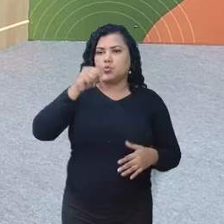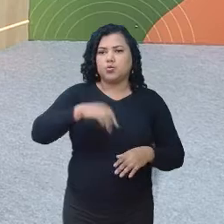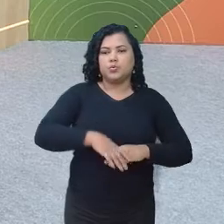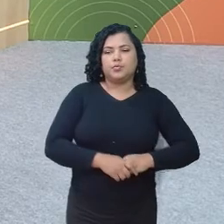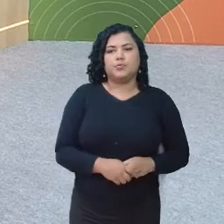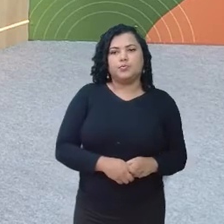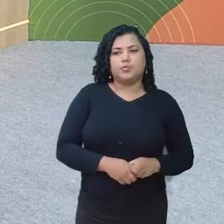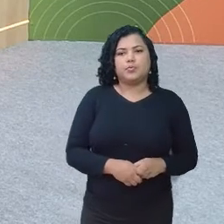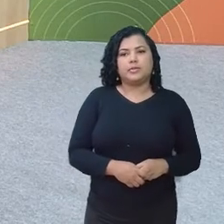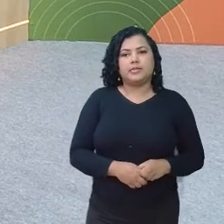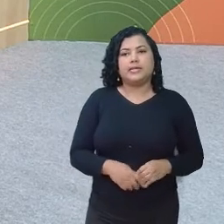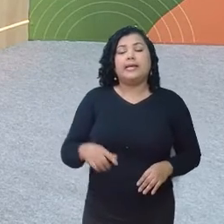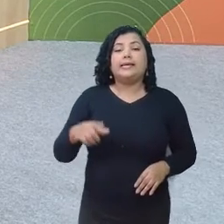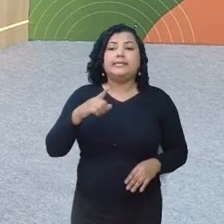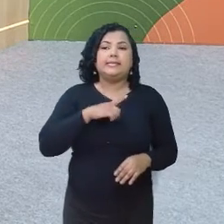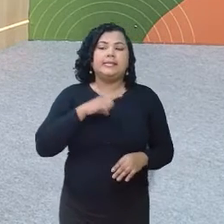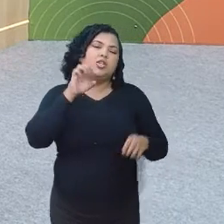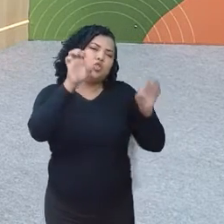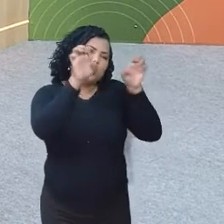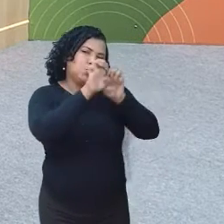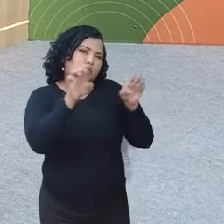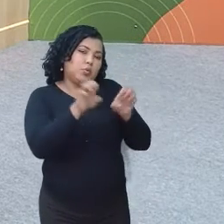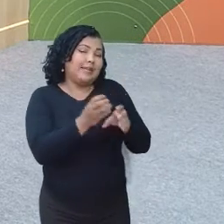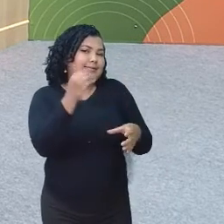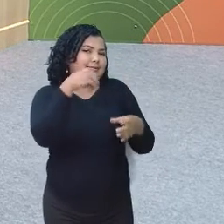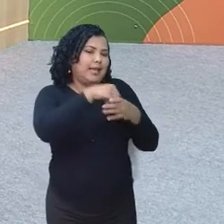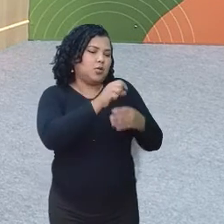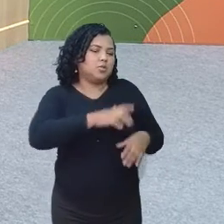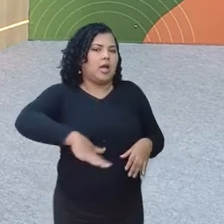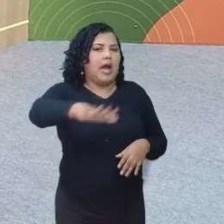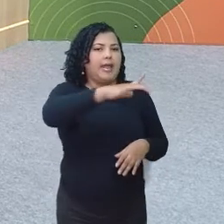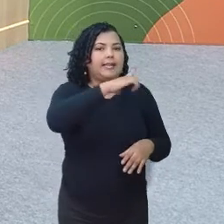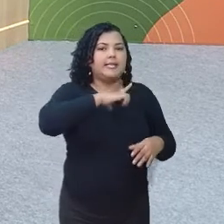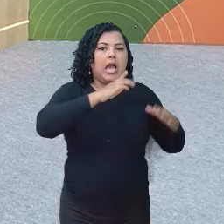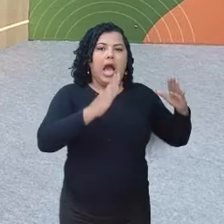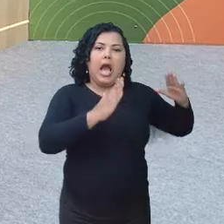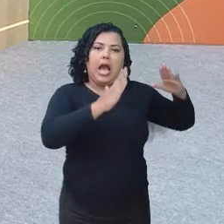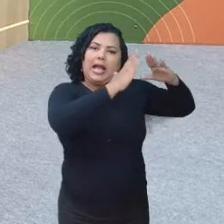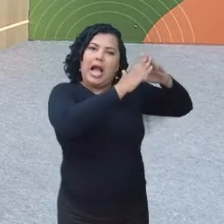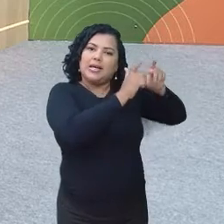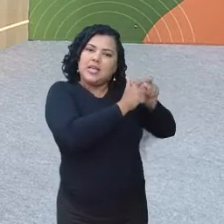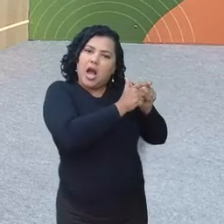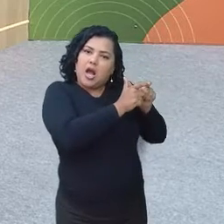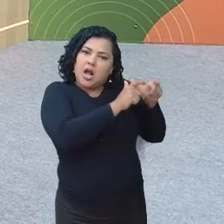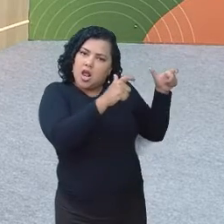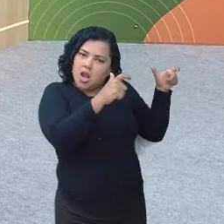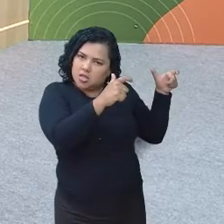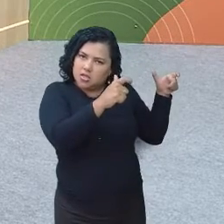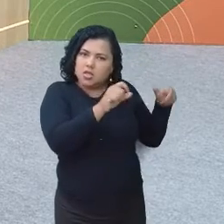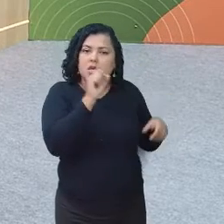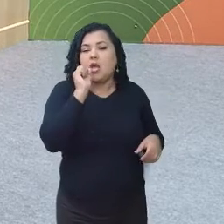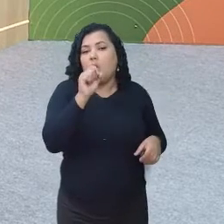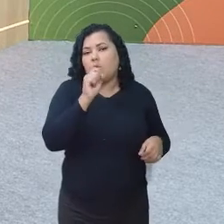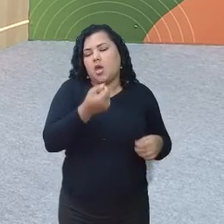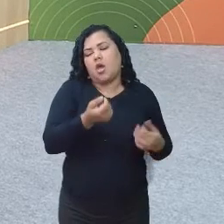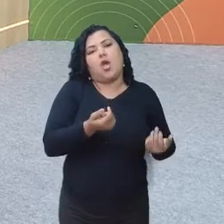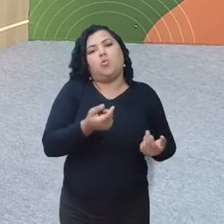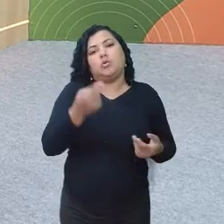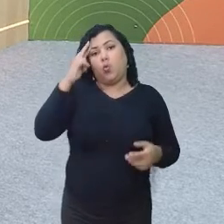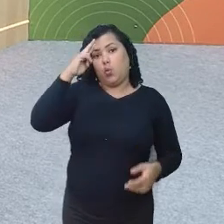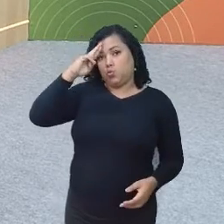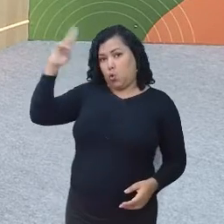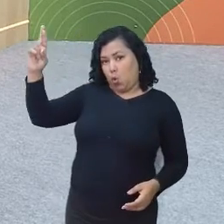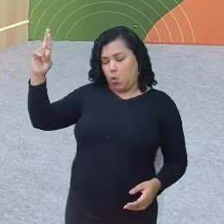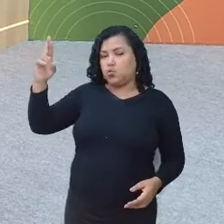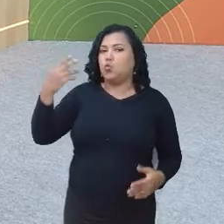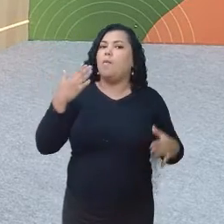engenho chamada Casa Grande, que era a residência, né, do senhor de engenho e de sua família. Então você tinha a